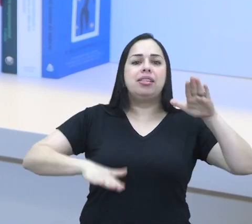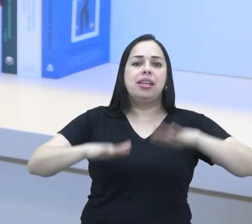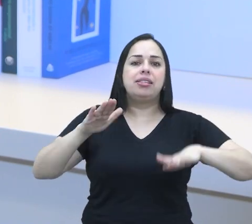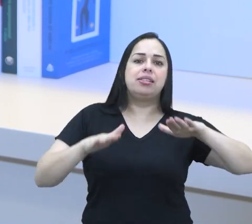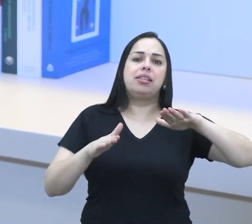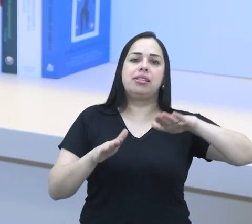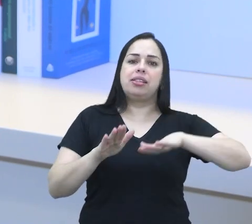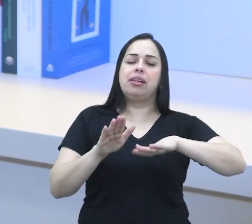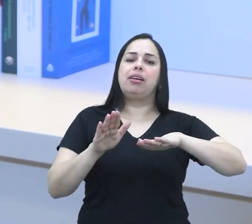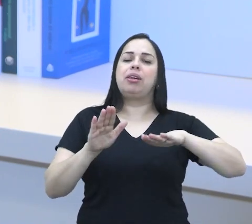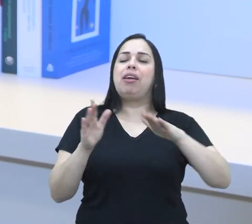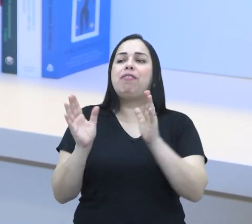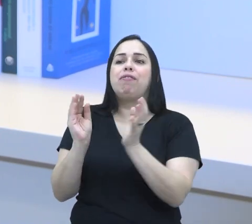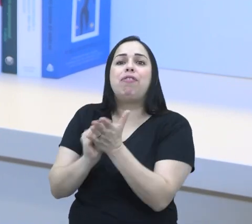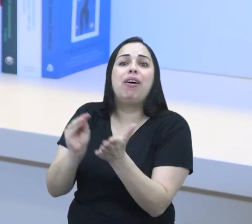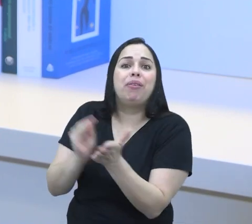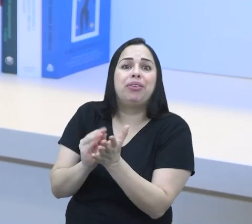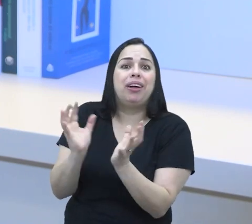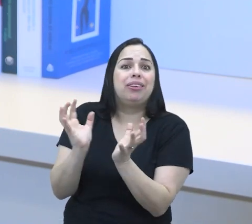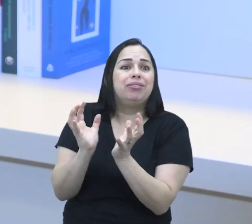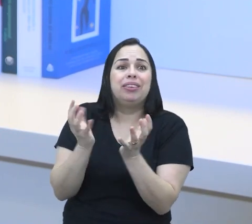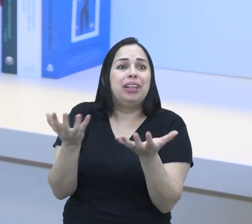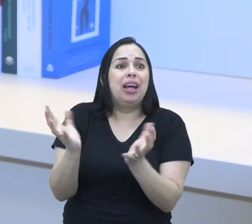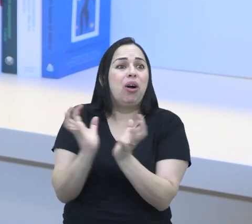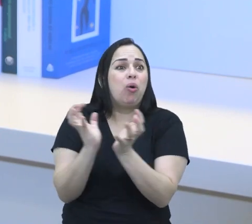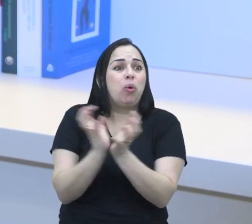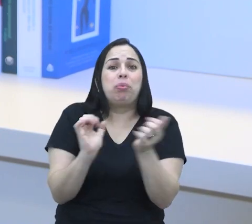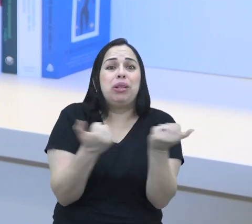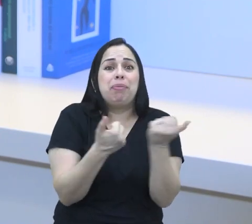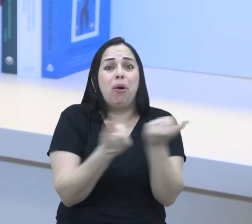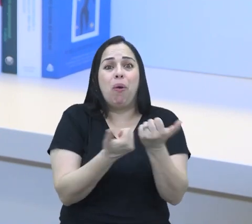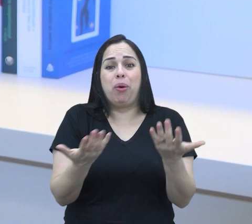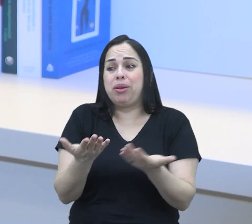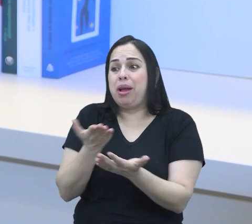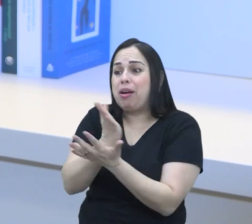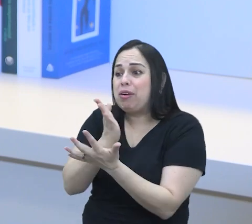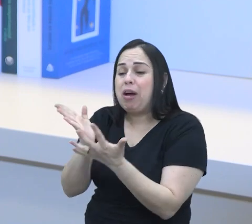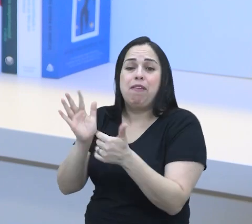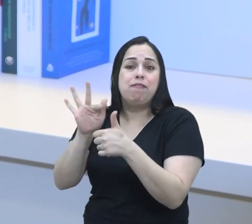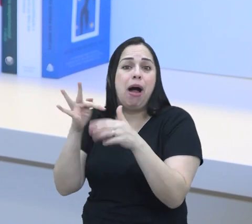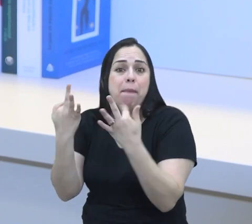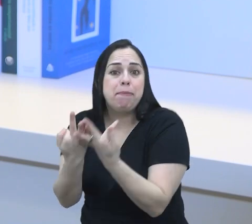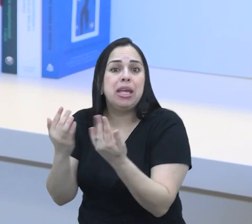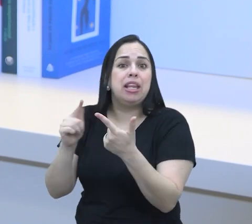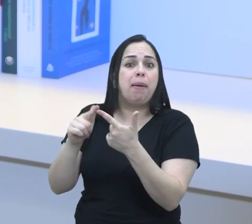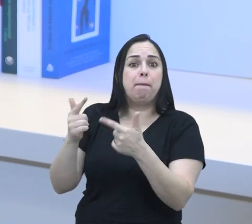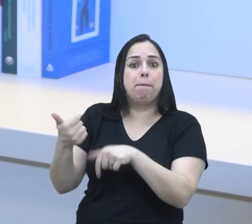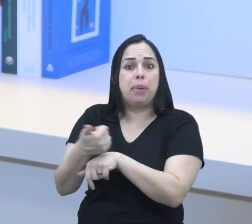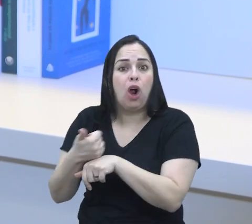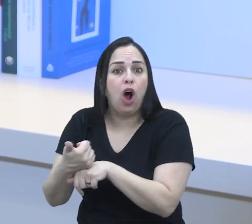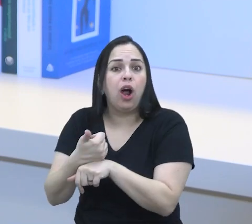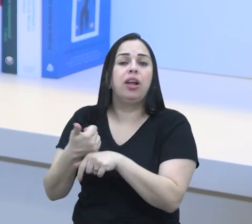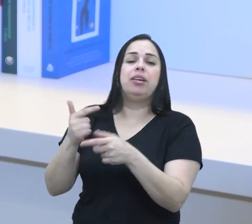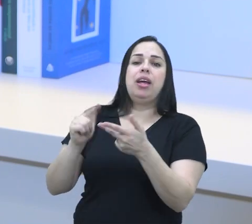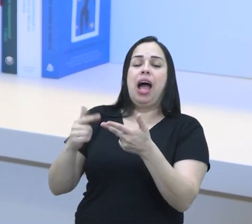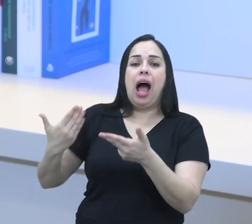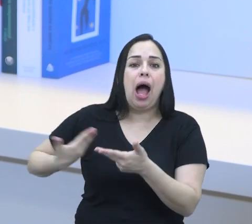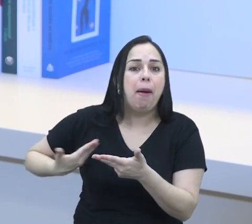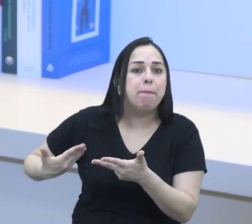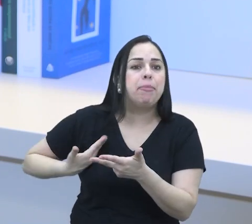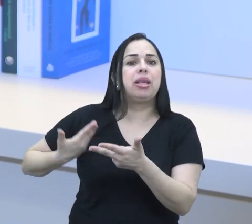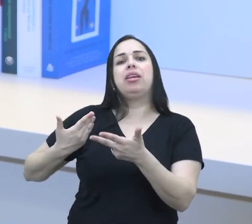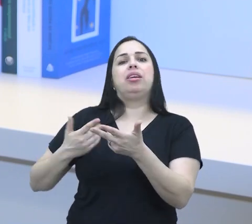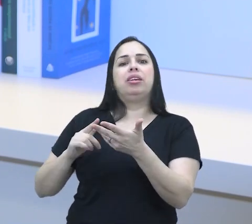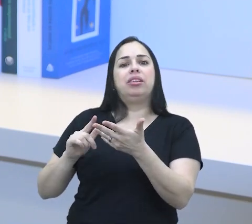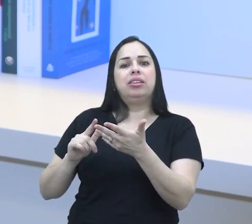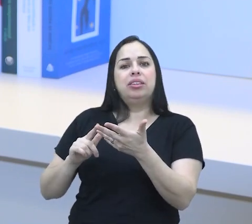é sobre a rede de apoio. Isso faz toda a diferença na vida da mãe. Ela precisa de uma boa rede de apoio, familiares,